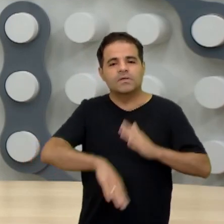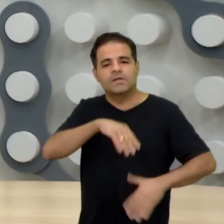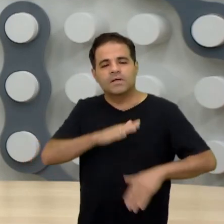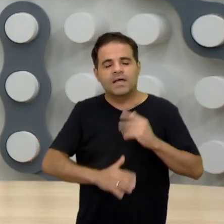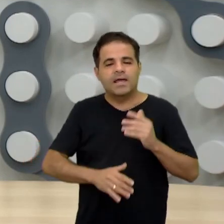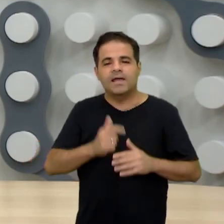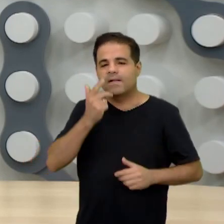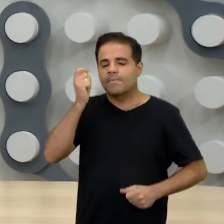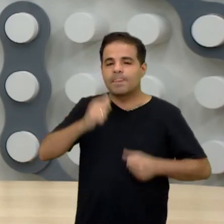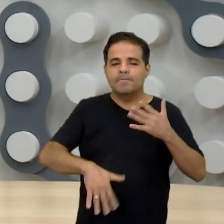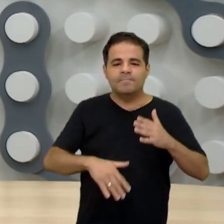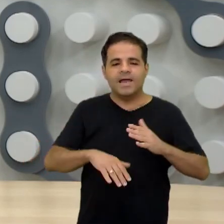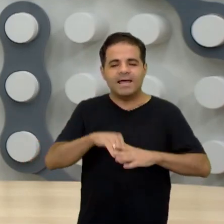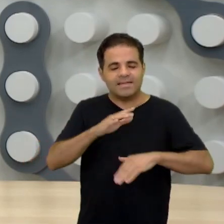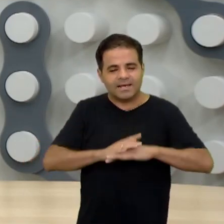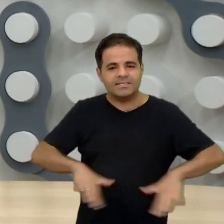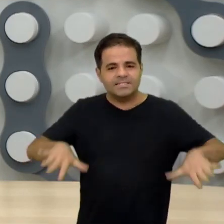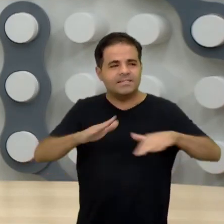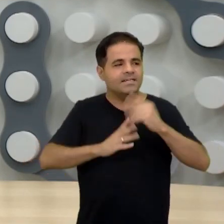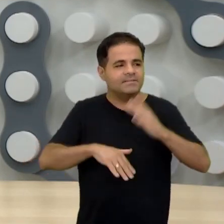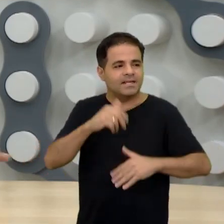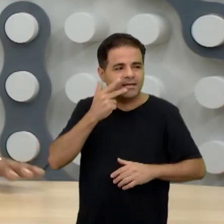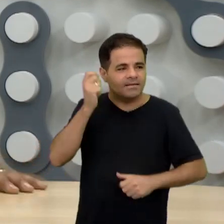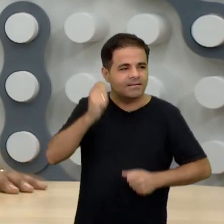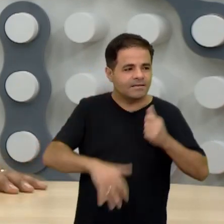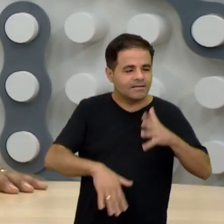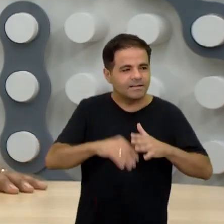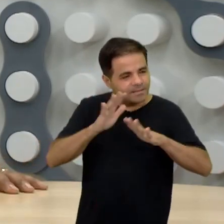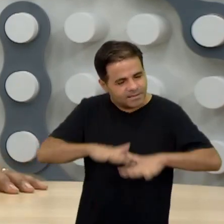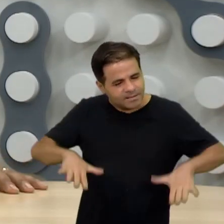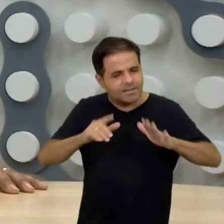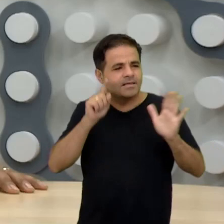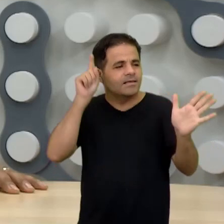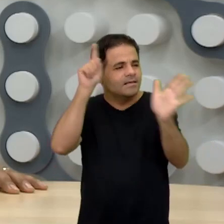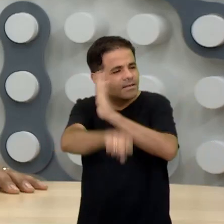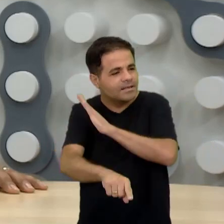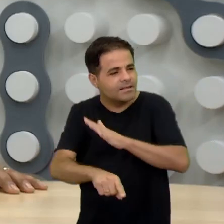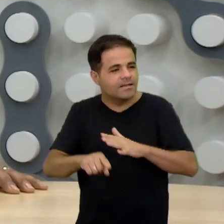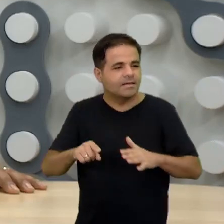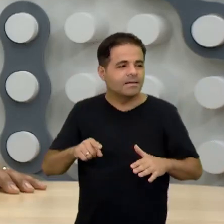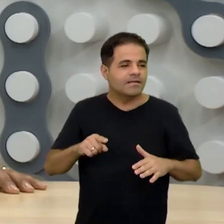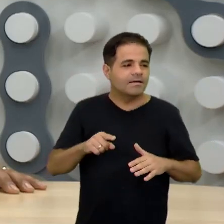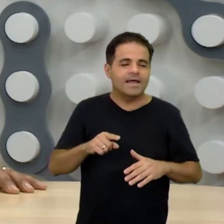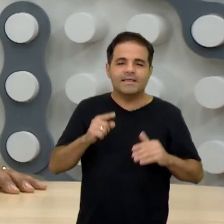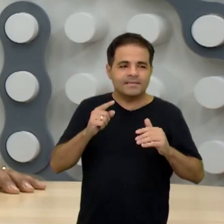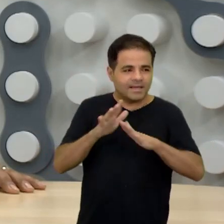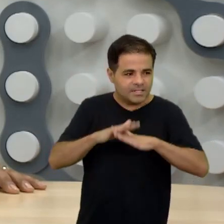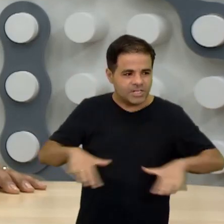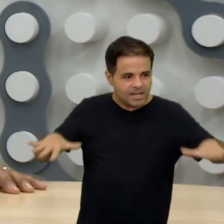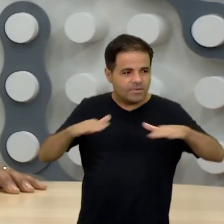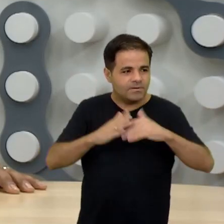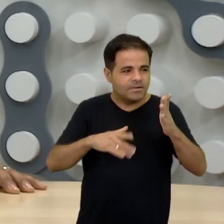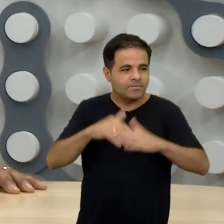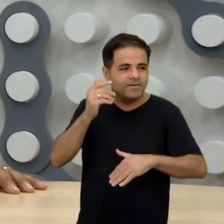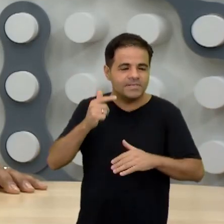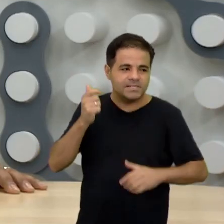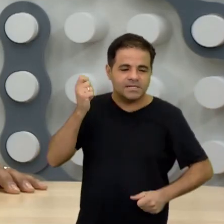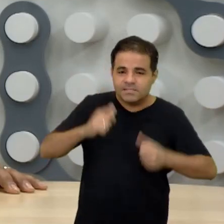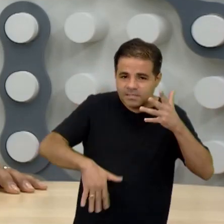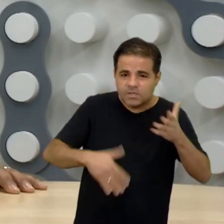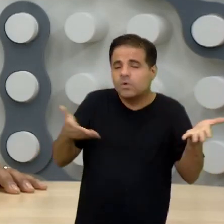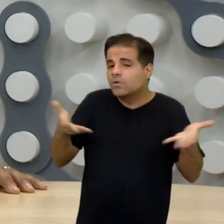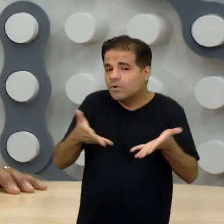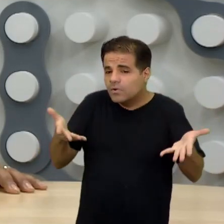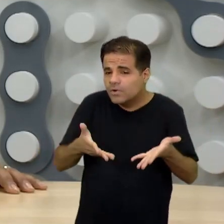percurso, ok? Então é importante ter sempre isso. Agora, qual era a pergunta? A pergunta é, o que as tecnologias trazem de possibilidade para o jornalismo